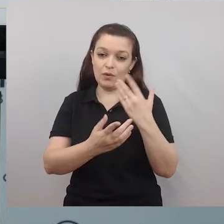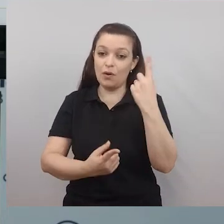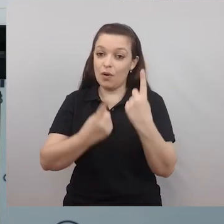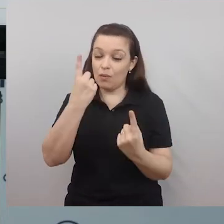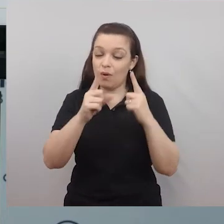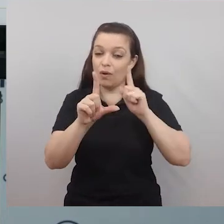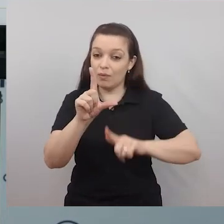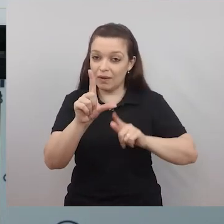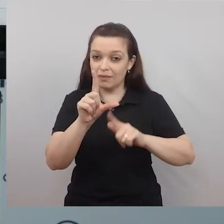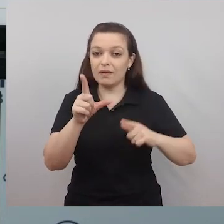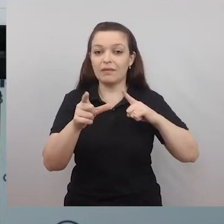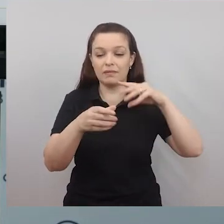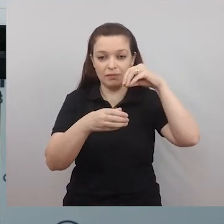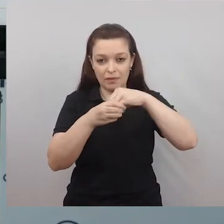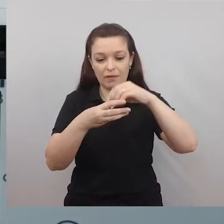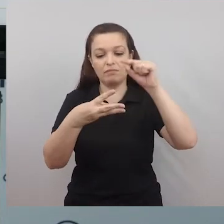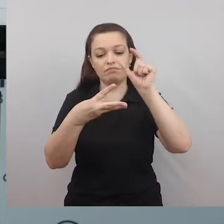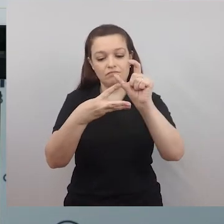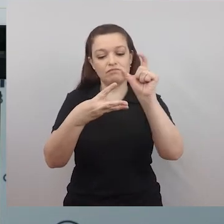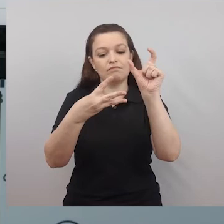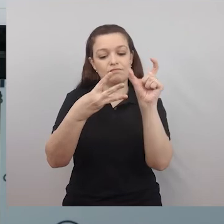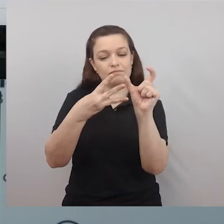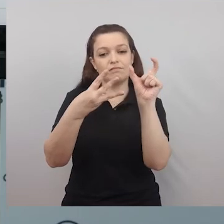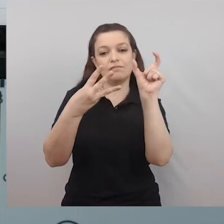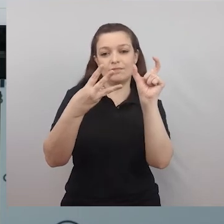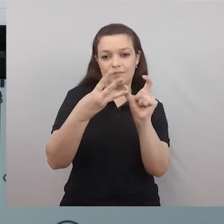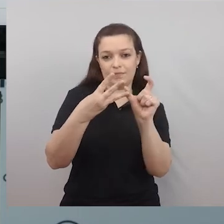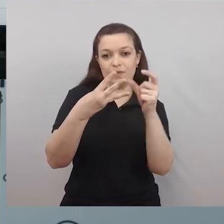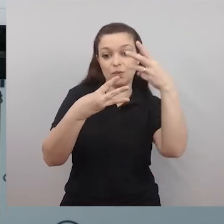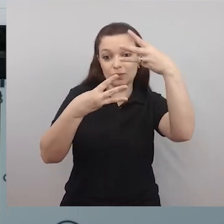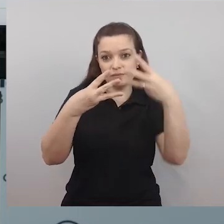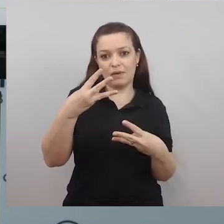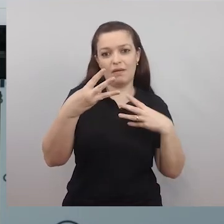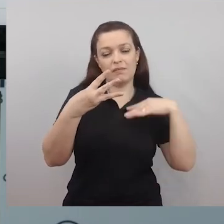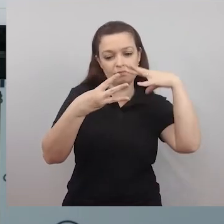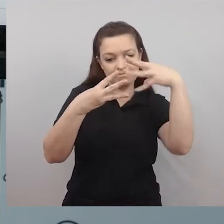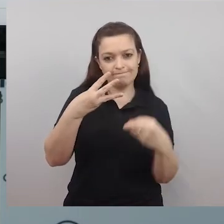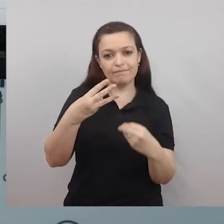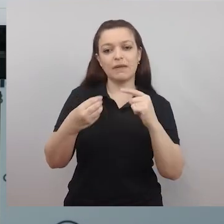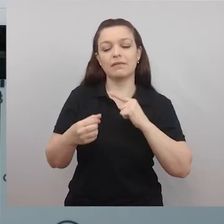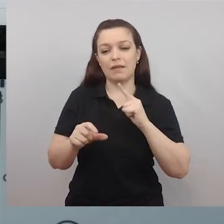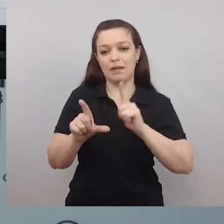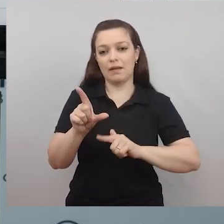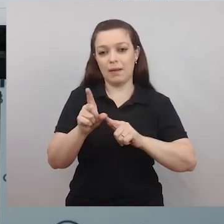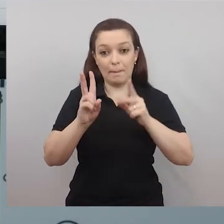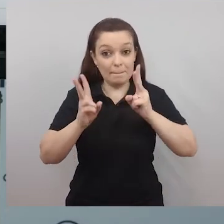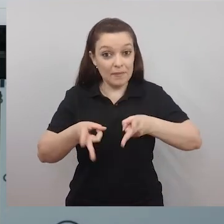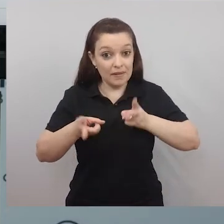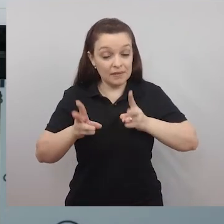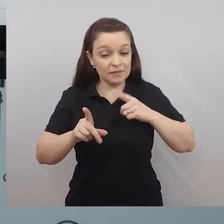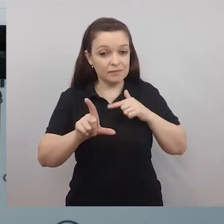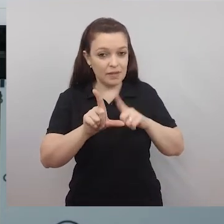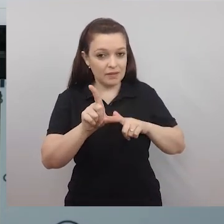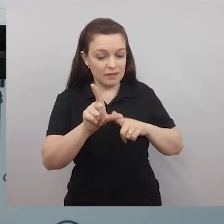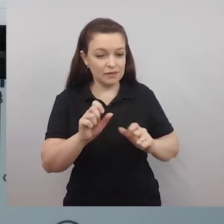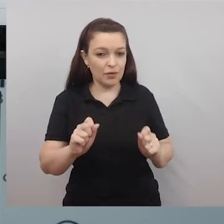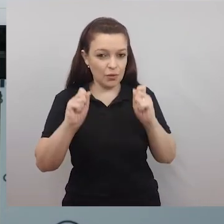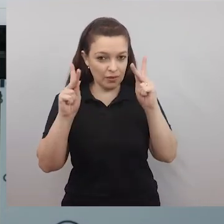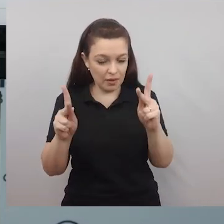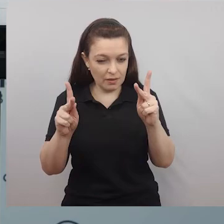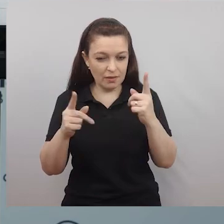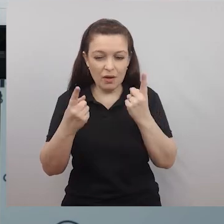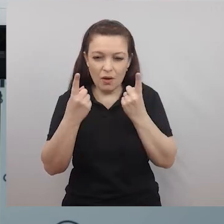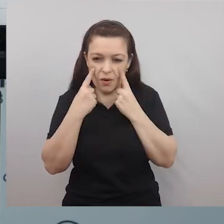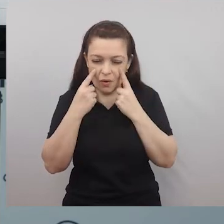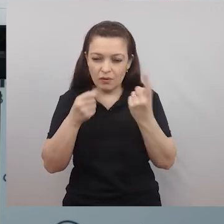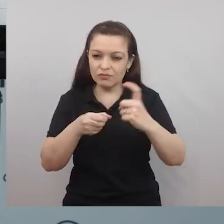aparece na palavra pai, na palavra mãe e na palavra amigos, a mesma letra. Fiquem